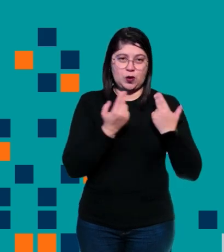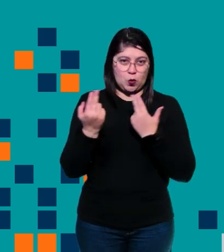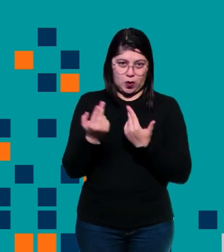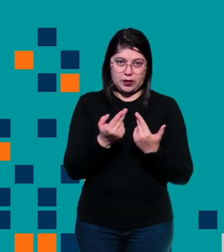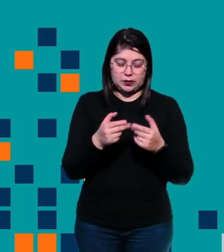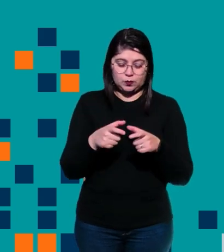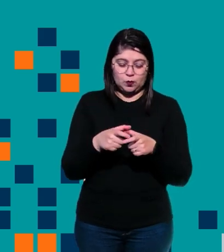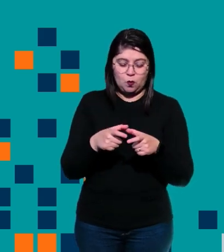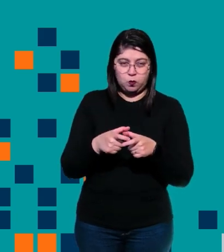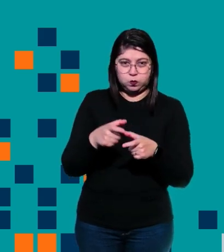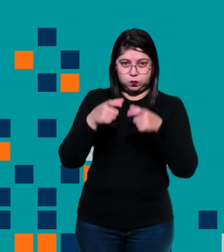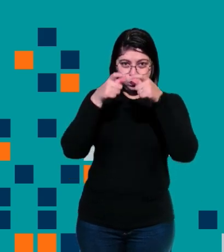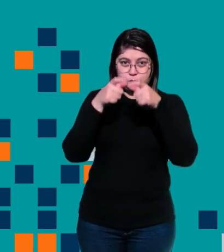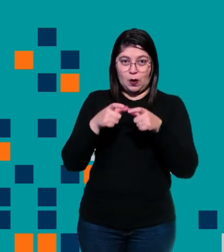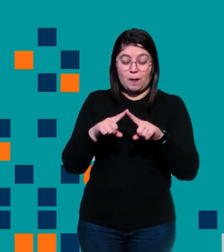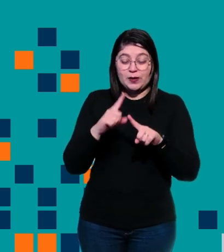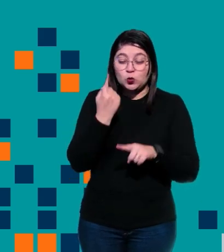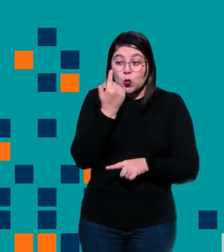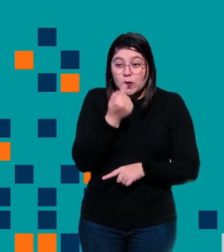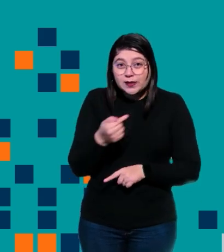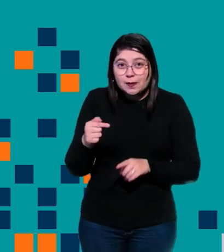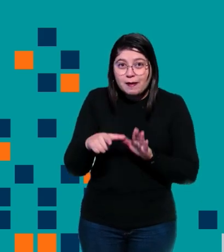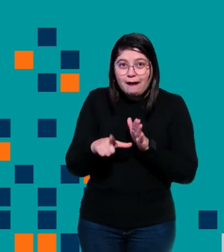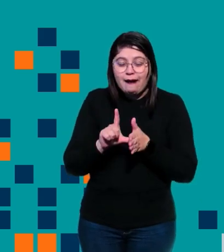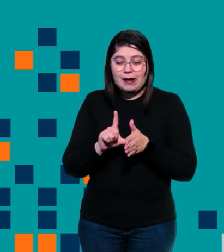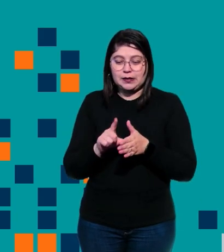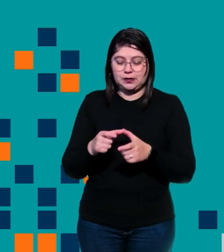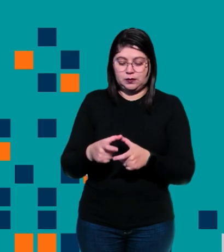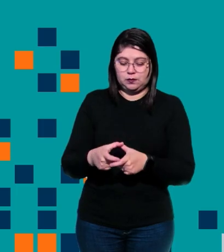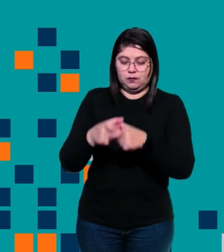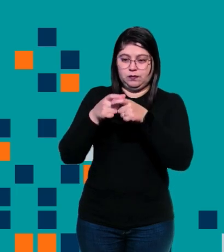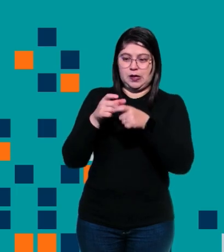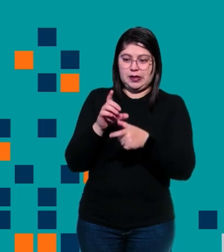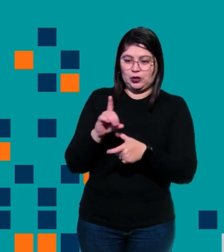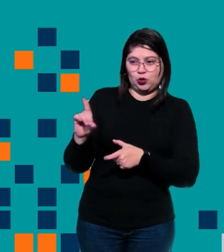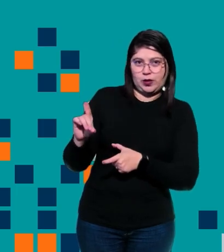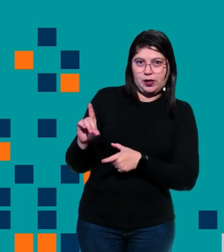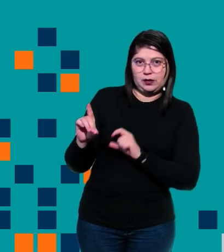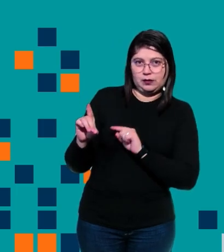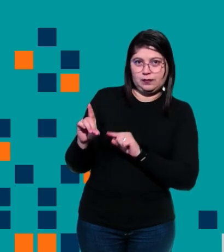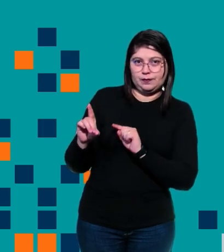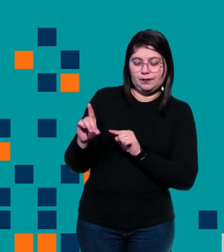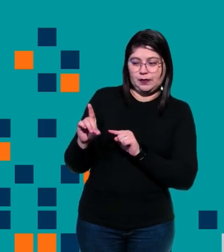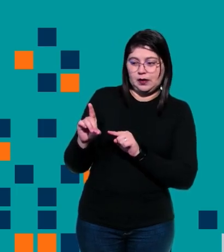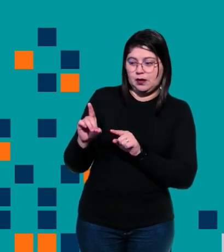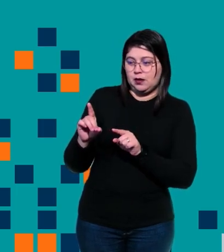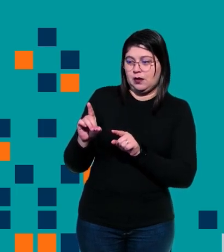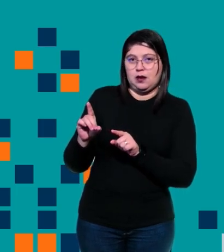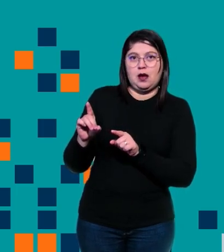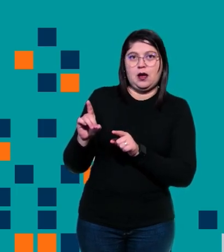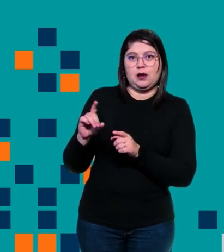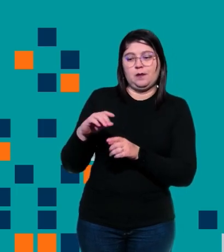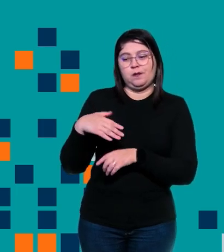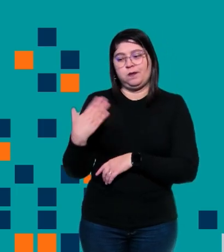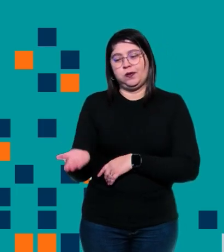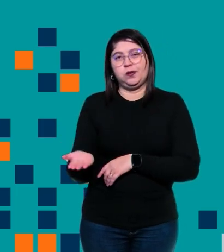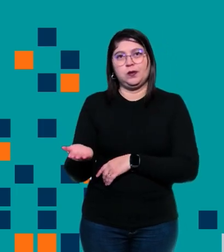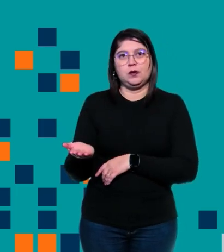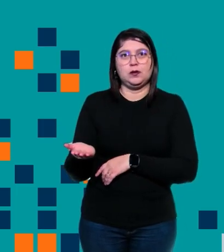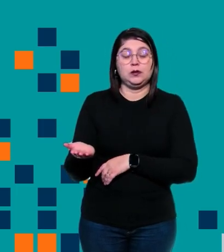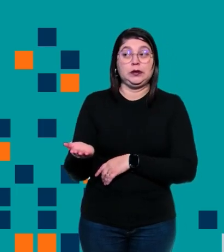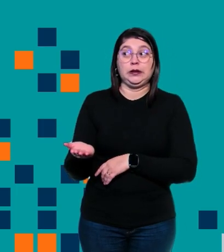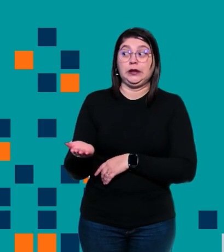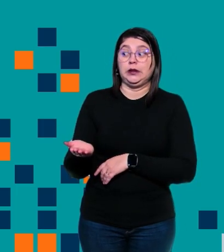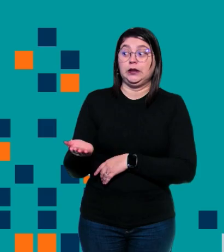que uma semana antes da inauguração, o pilar à direita, ele tombou. Assim, então, o que a